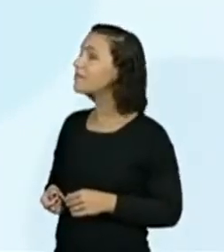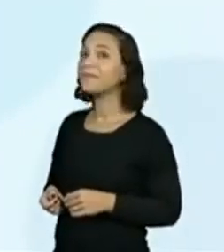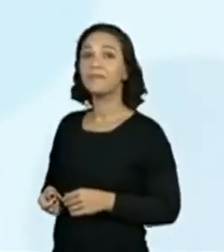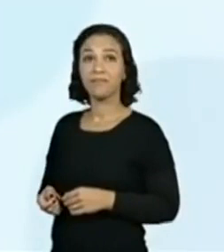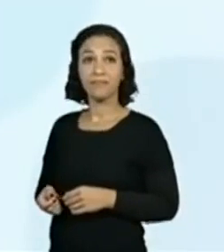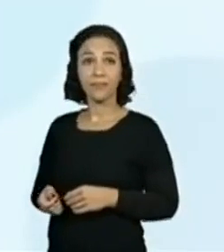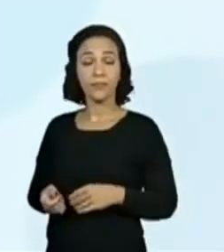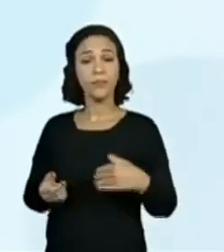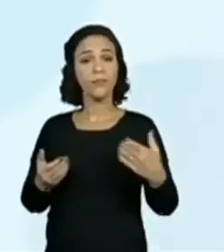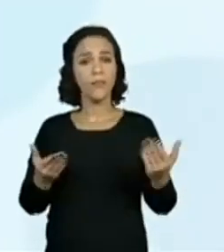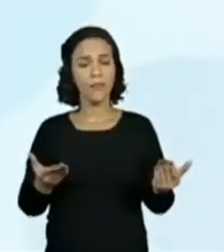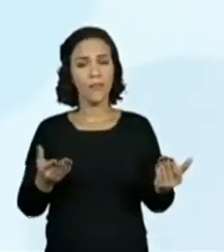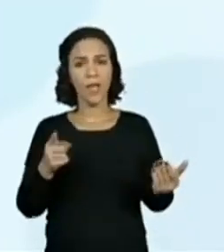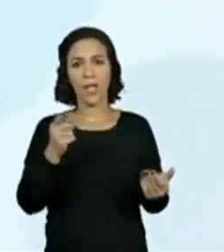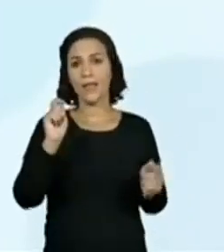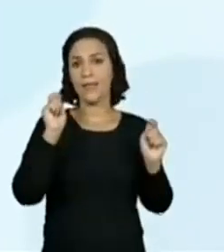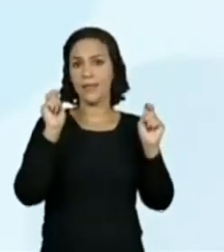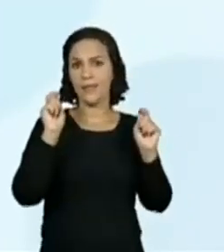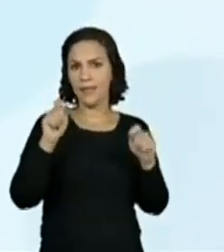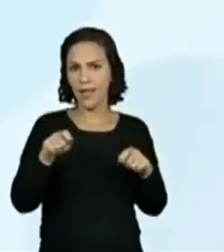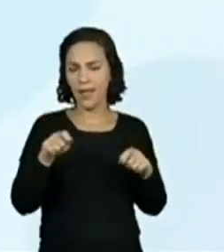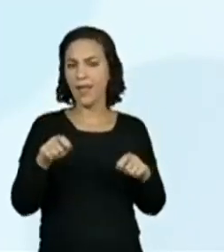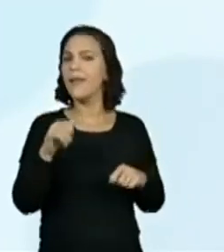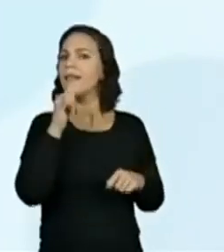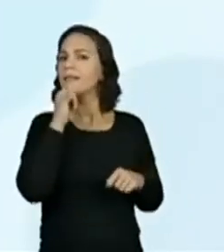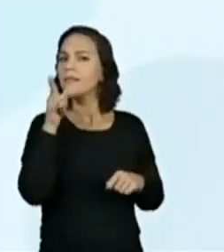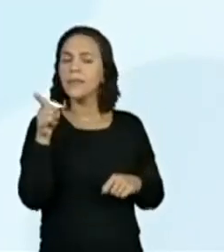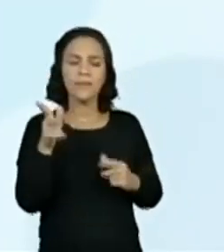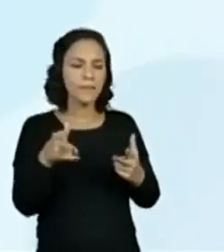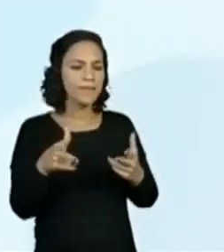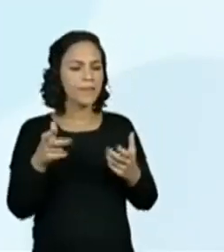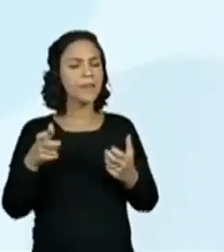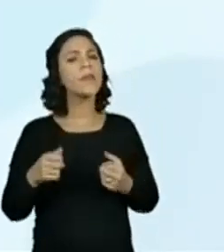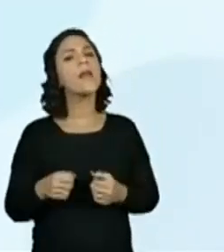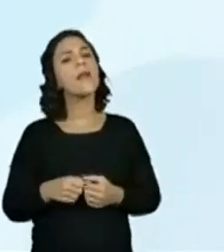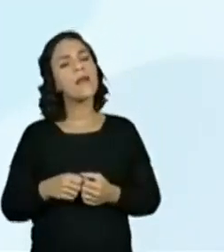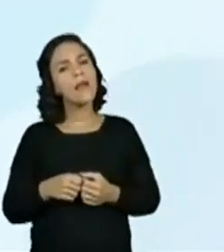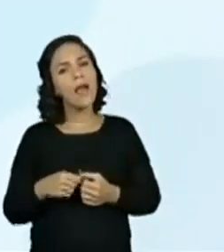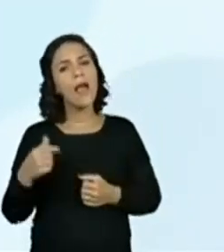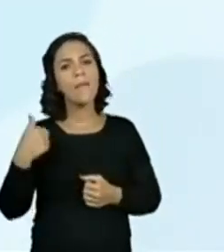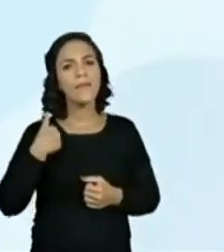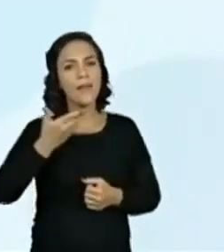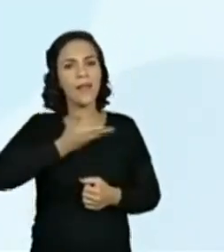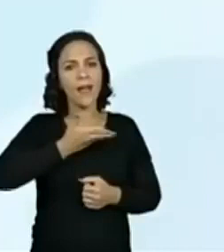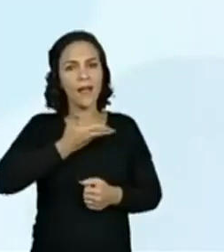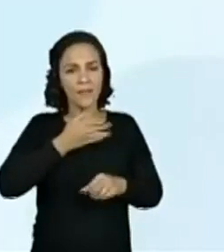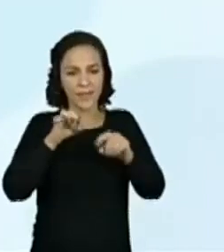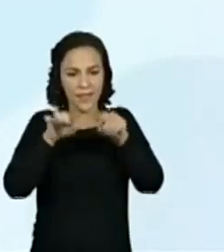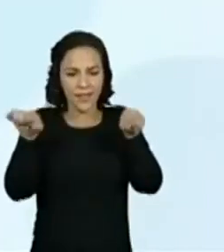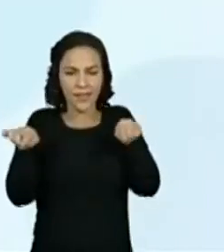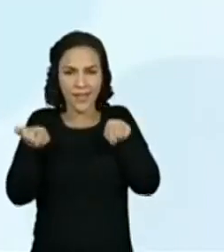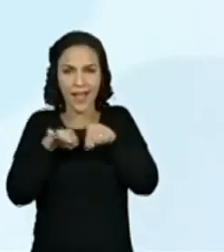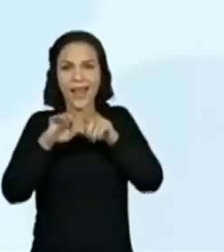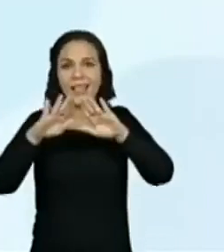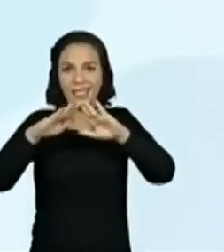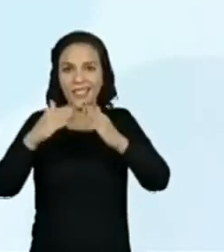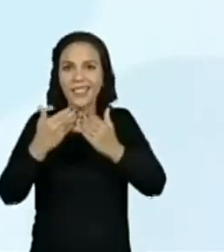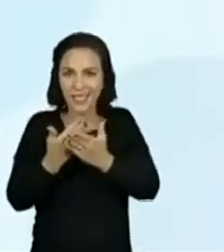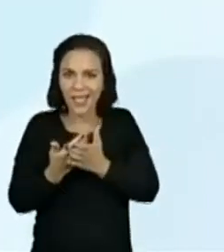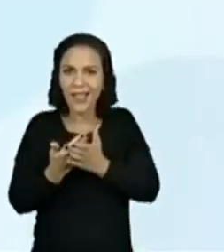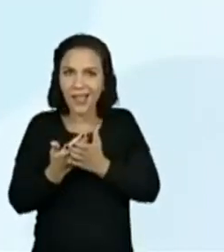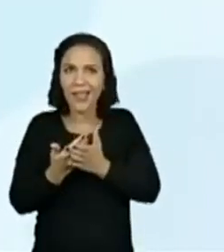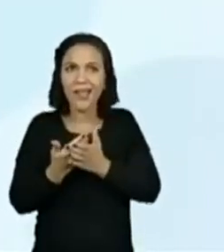Para que mais servem os números? Bom, o Pedro, ele já usou aqui uma palavrinha um